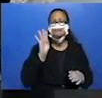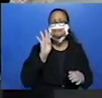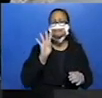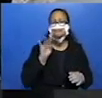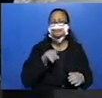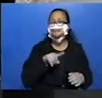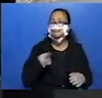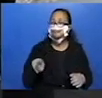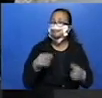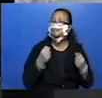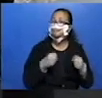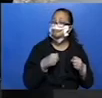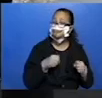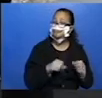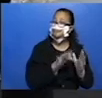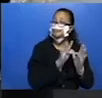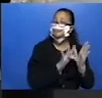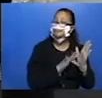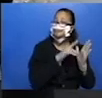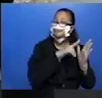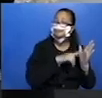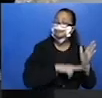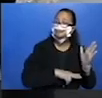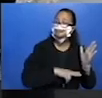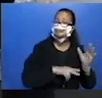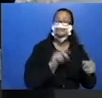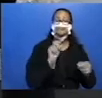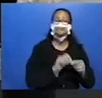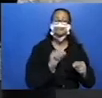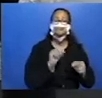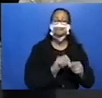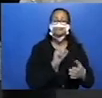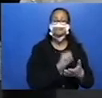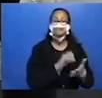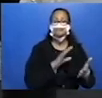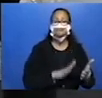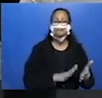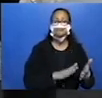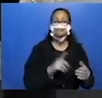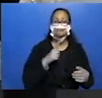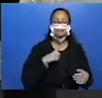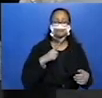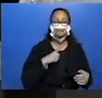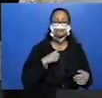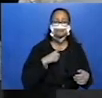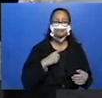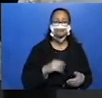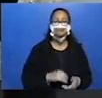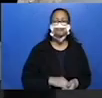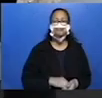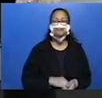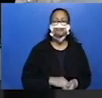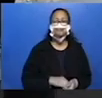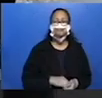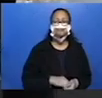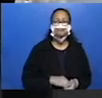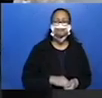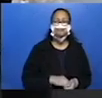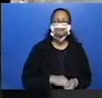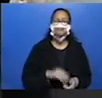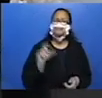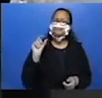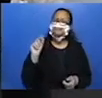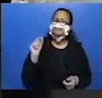vão precisar fazer a leitura do texto para fazer os exercícios que vêm a seguir, tá bom? O